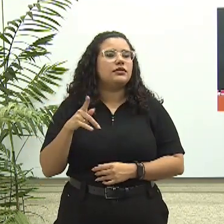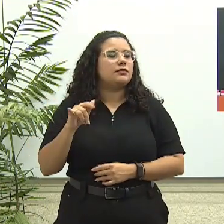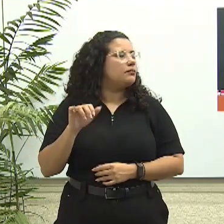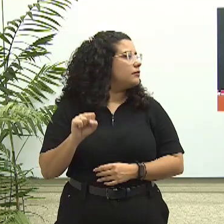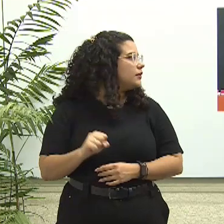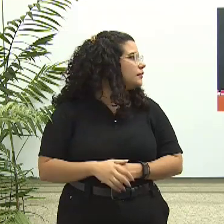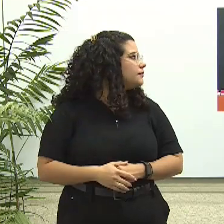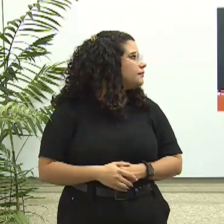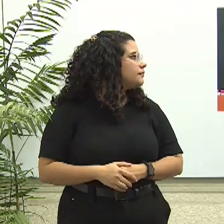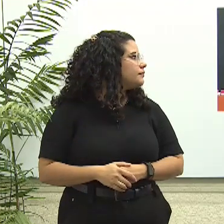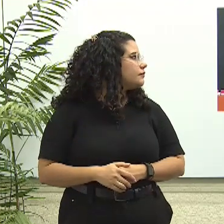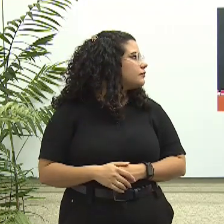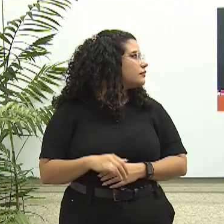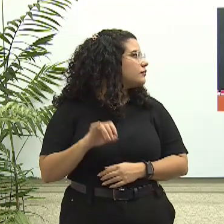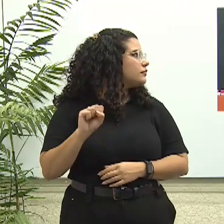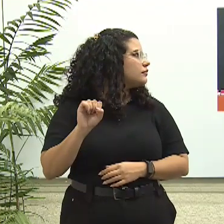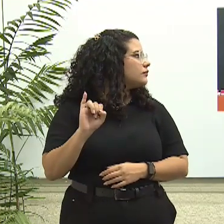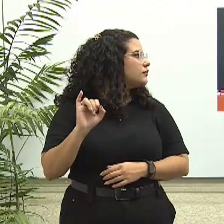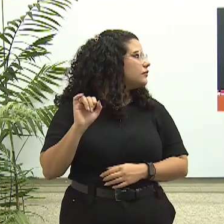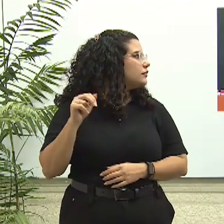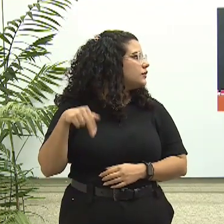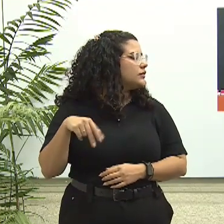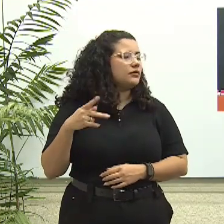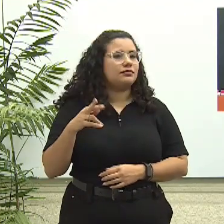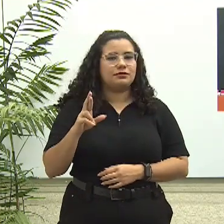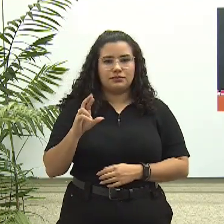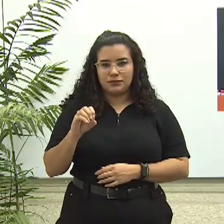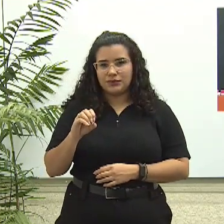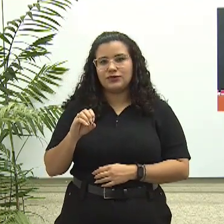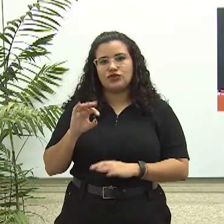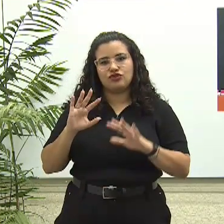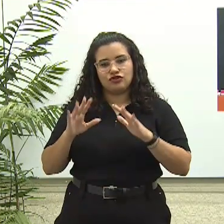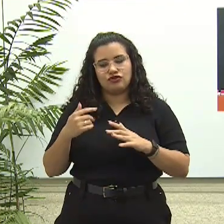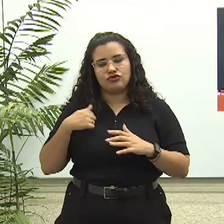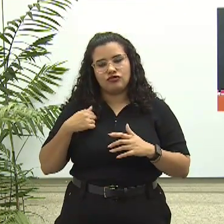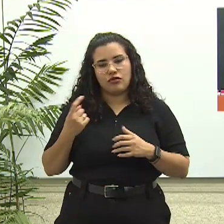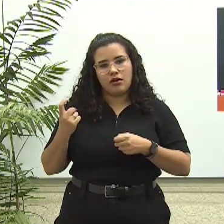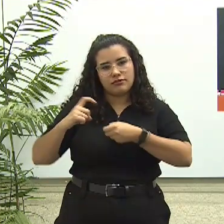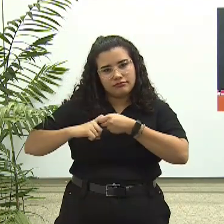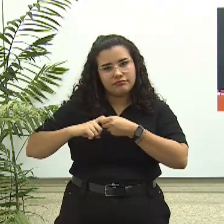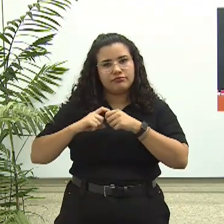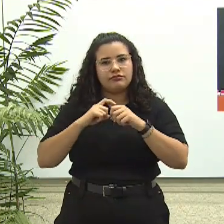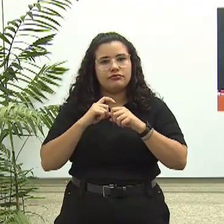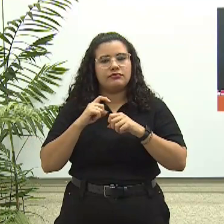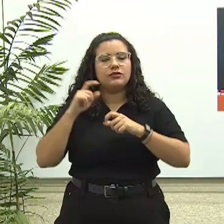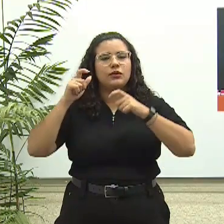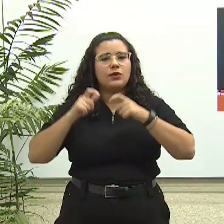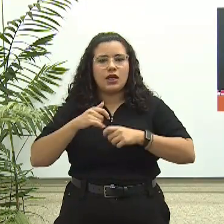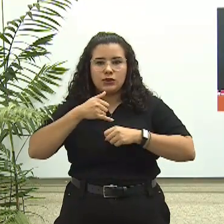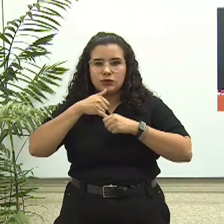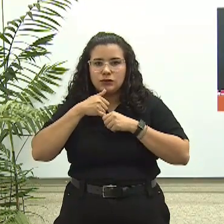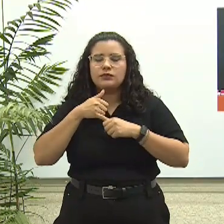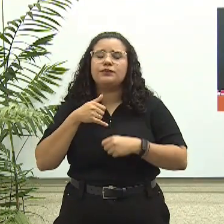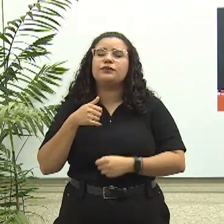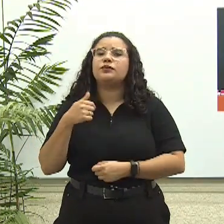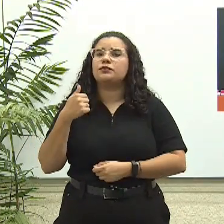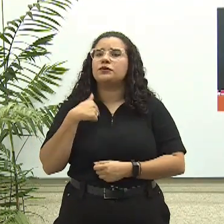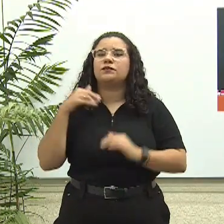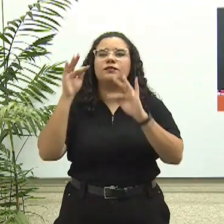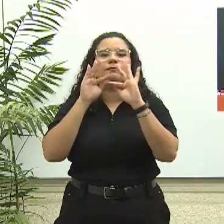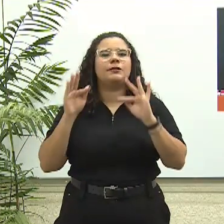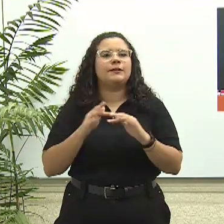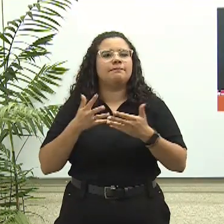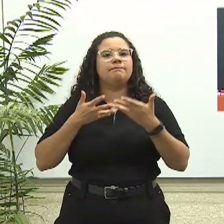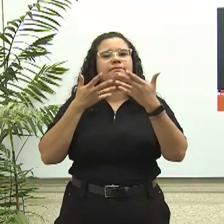Sul eh sou sou membro do simpl né Eh nós ficamos muito felizes com o convite